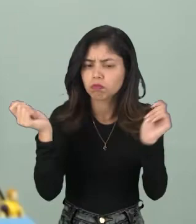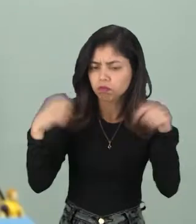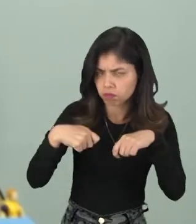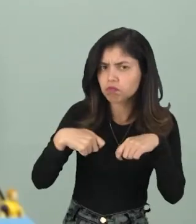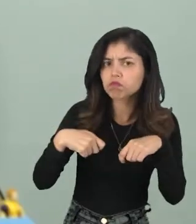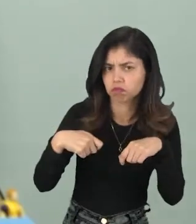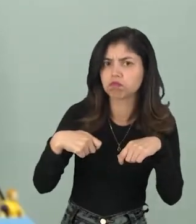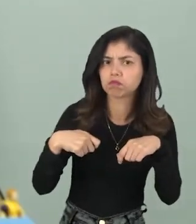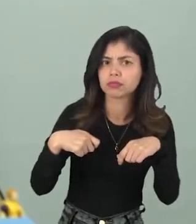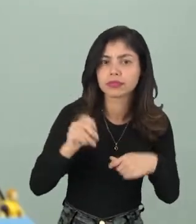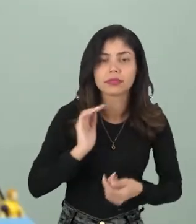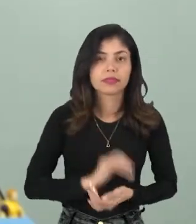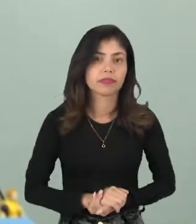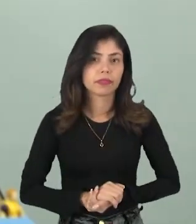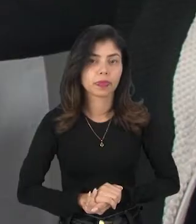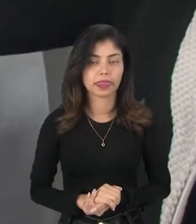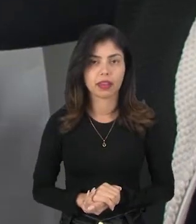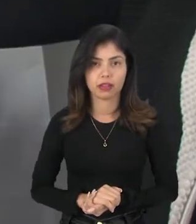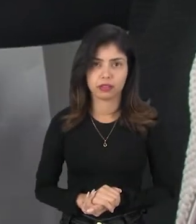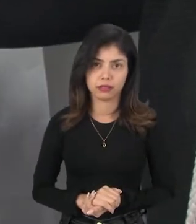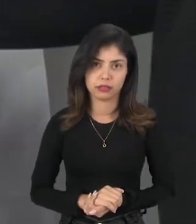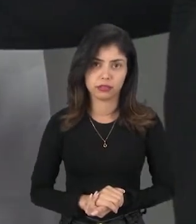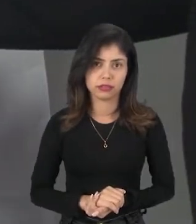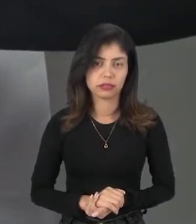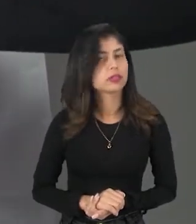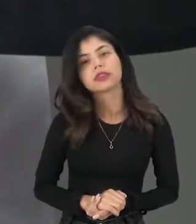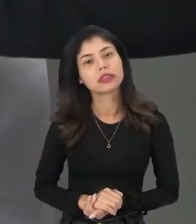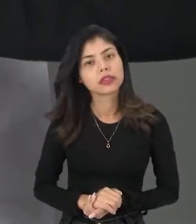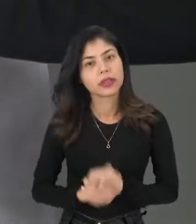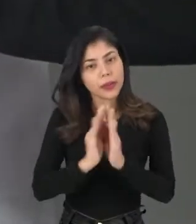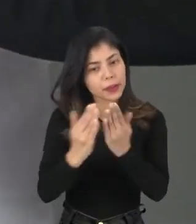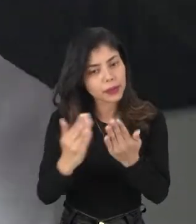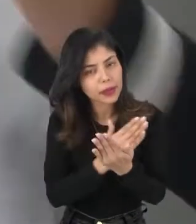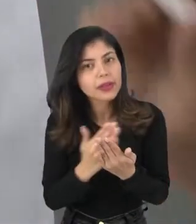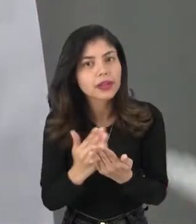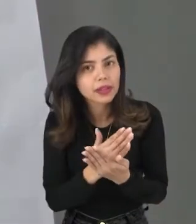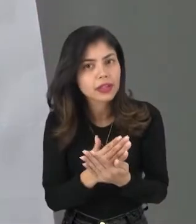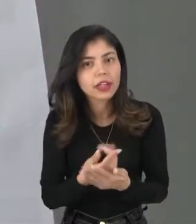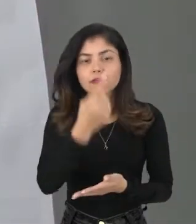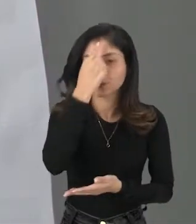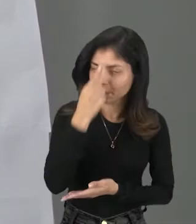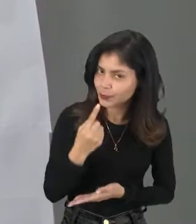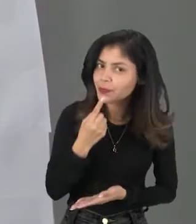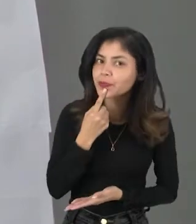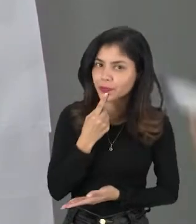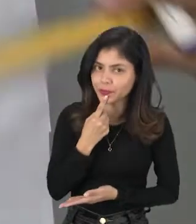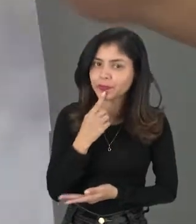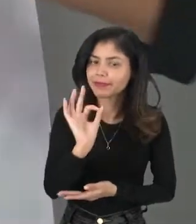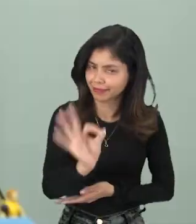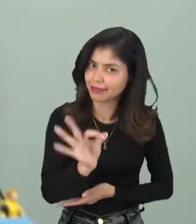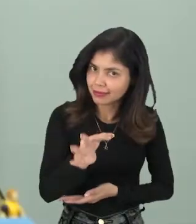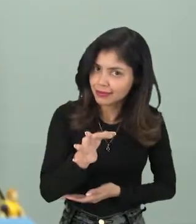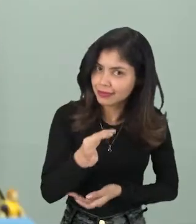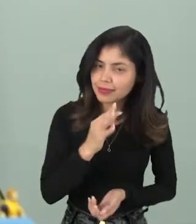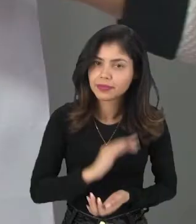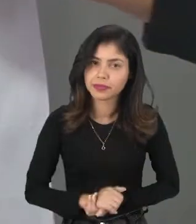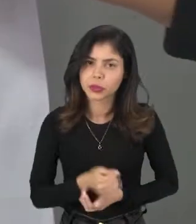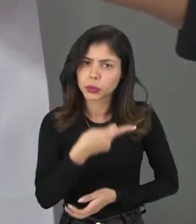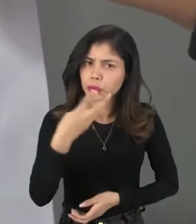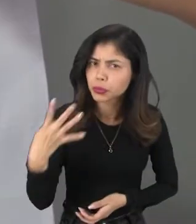Ana possui um álbum é de figurinhas certo